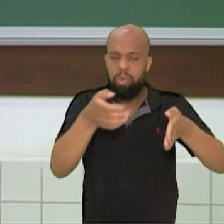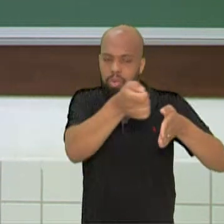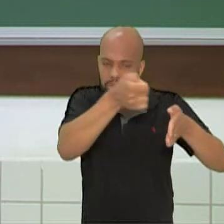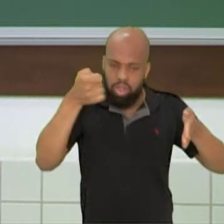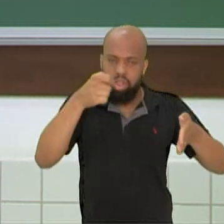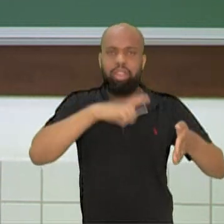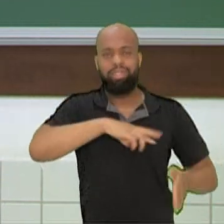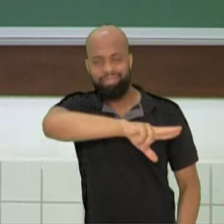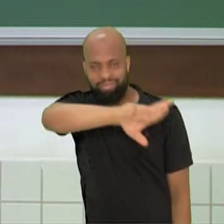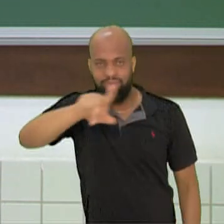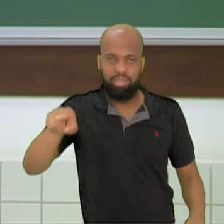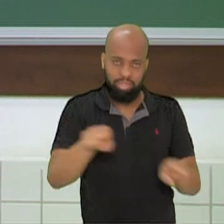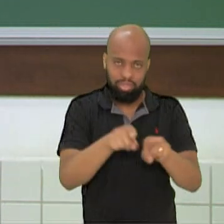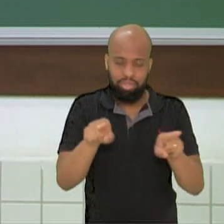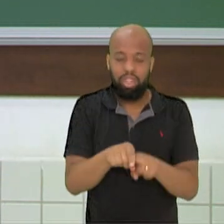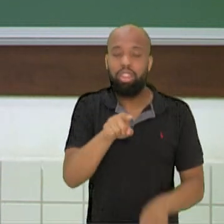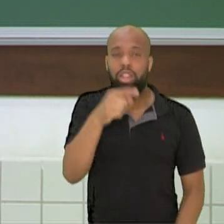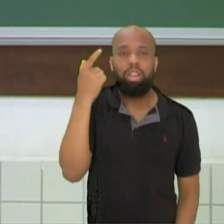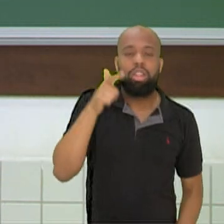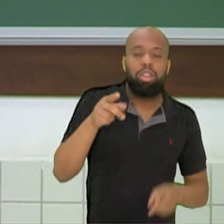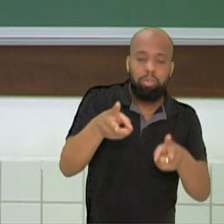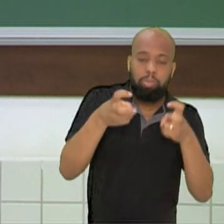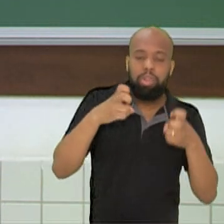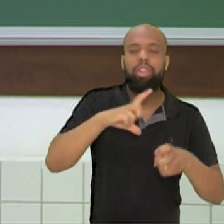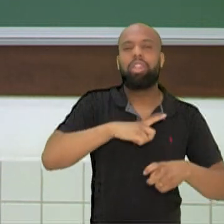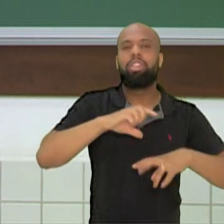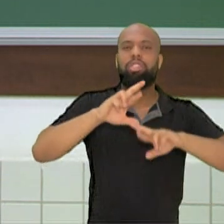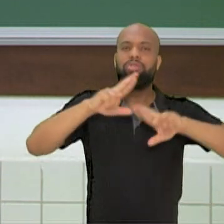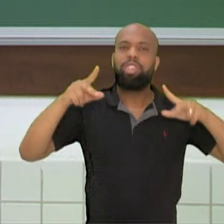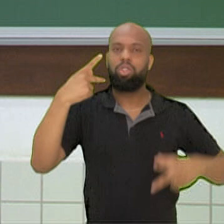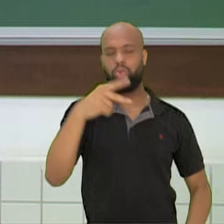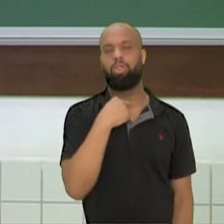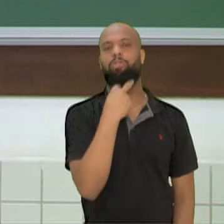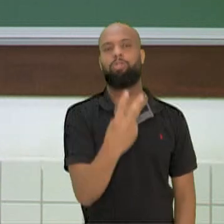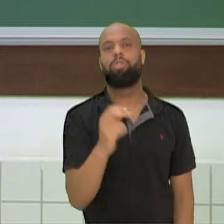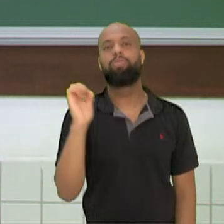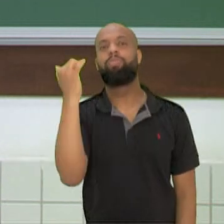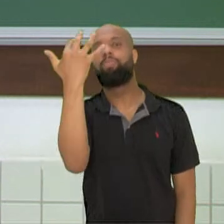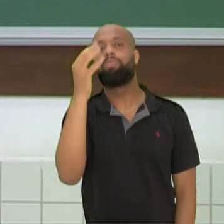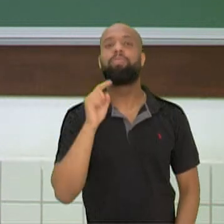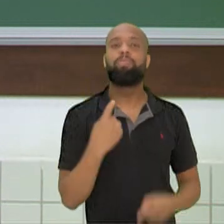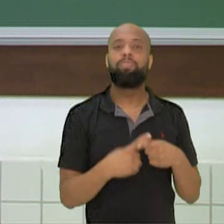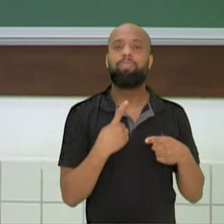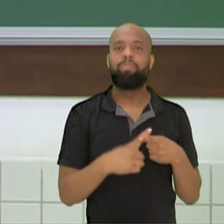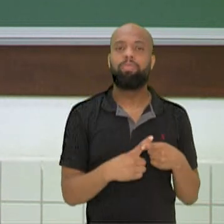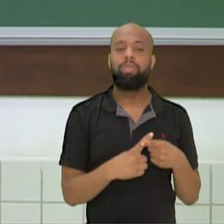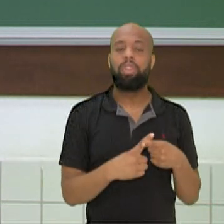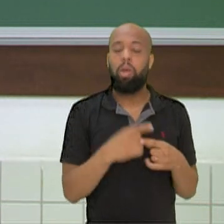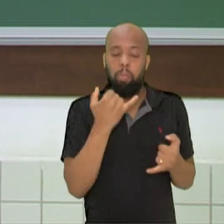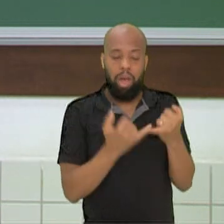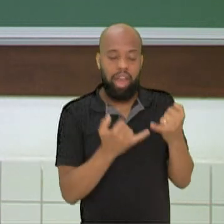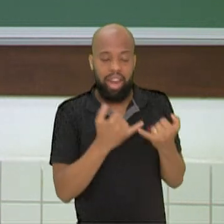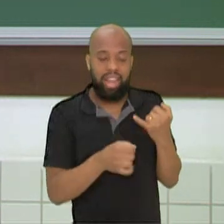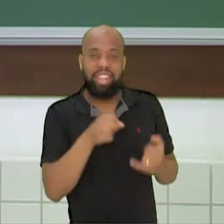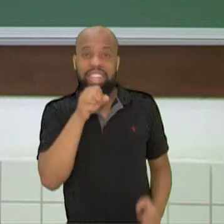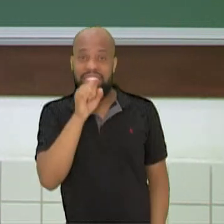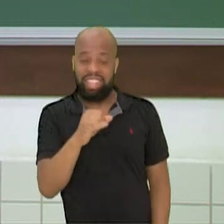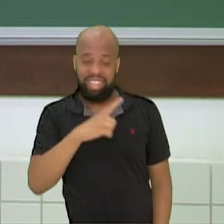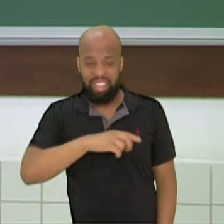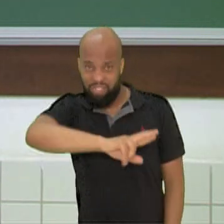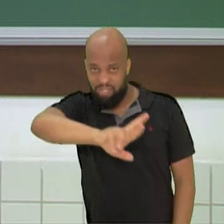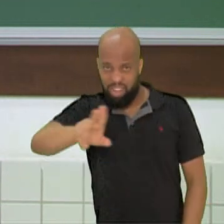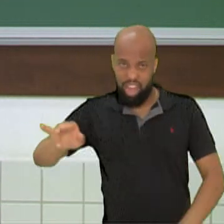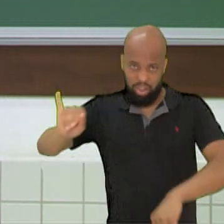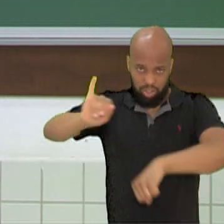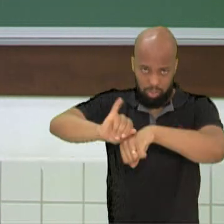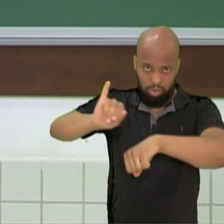E aí você consegue perceber a diferença na sua voz. Isso acontece porque a tendência que você tenha dos obstáculos, que são as paredes